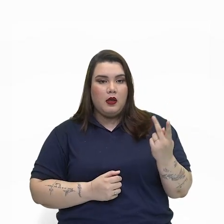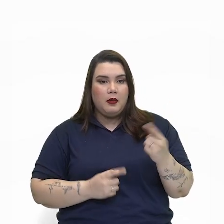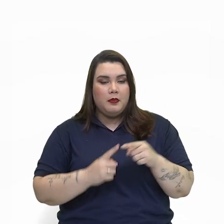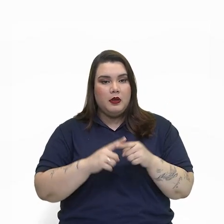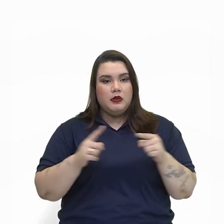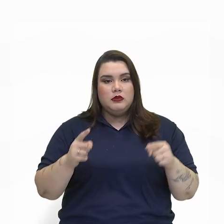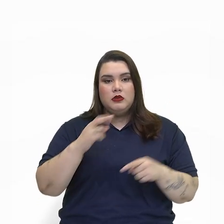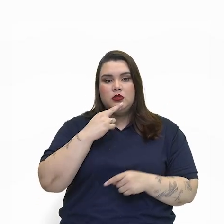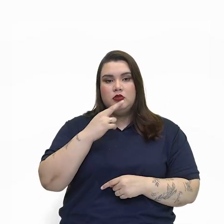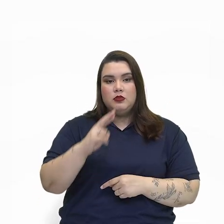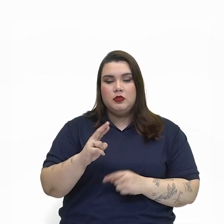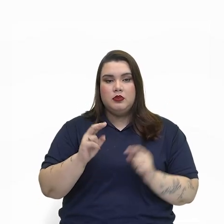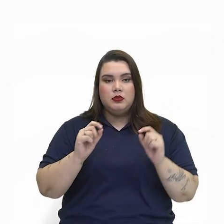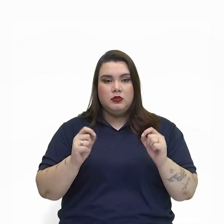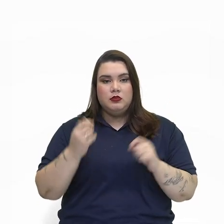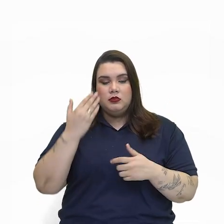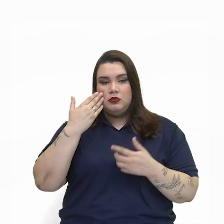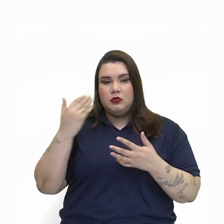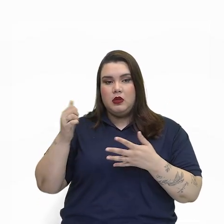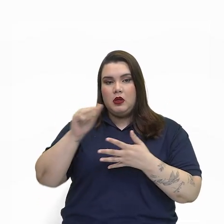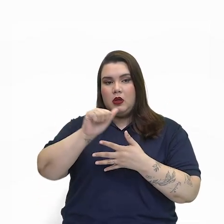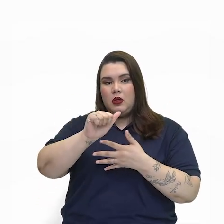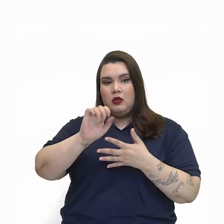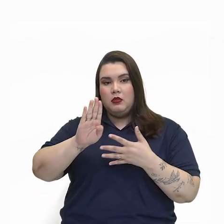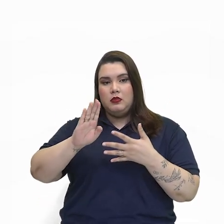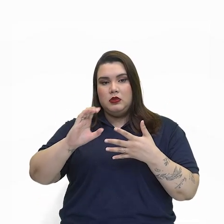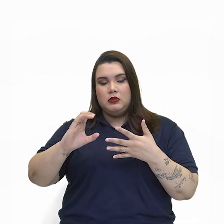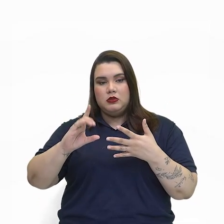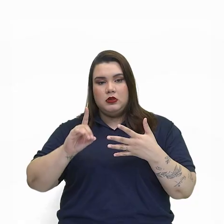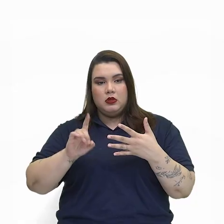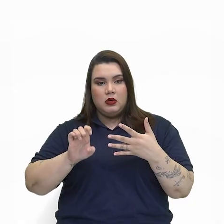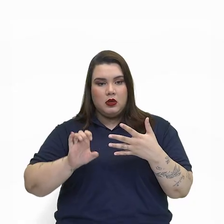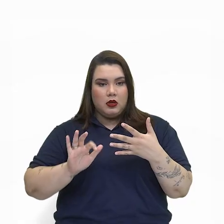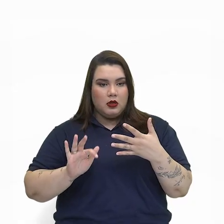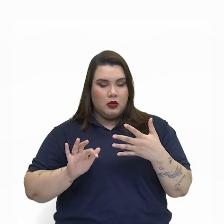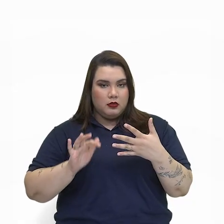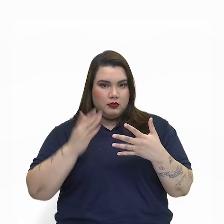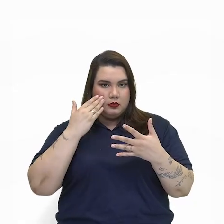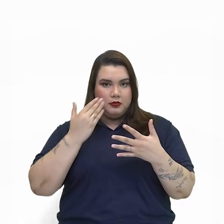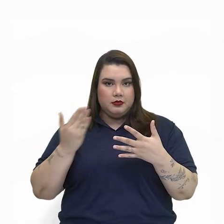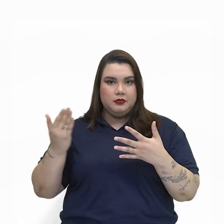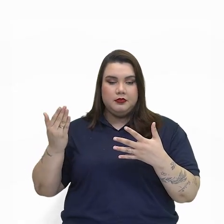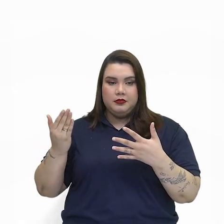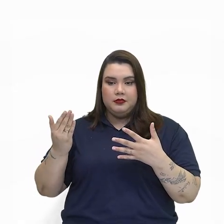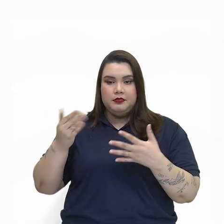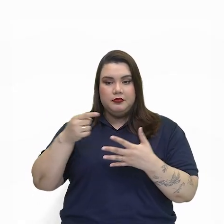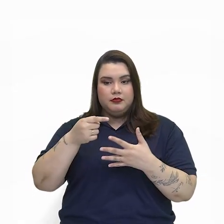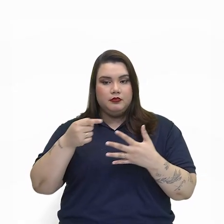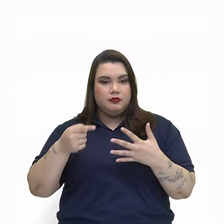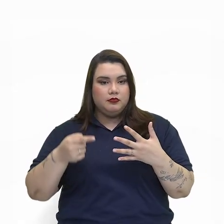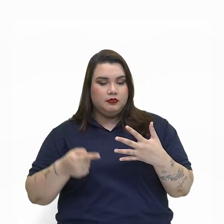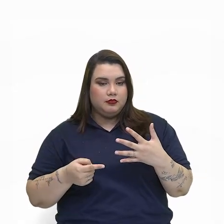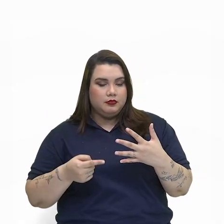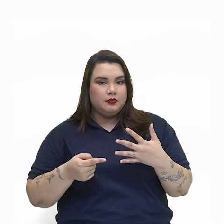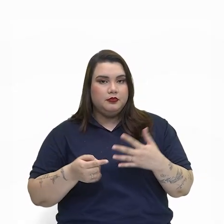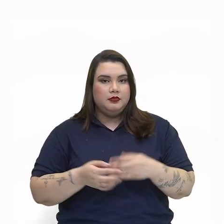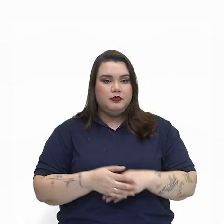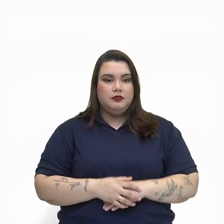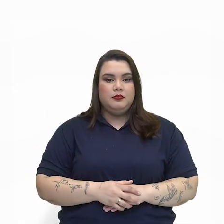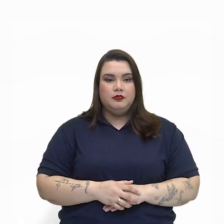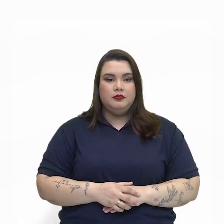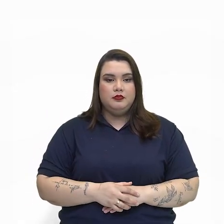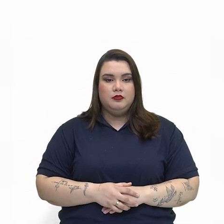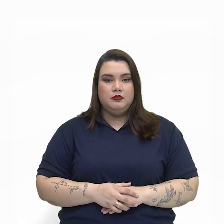pessoal, né? Aqui estão as alternativas, apenas 1 é correta, apenas 2 é correta, apenas 3, apenas 1 e 2, apenas 1 e